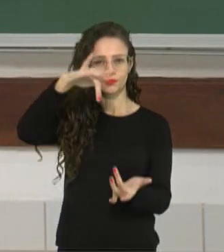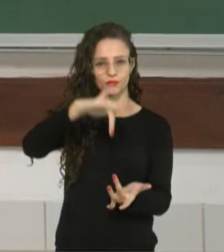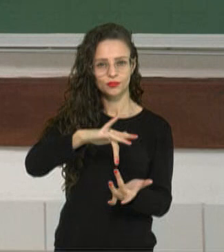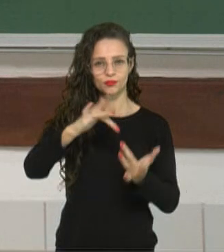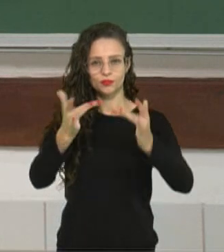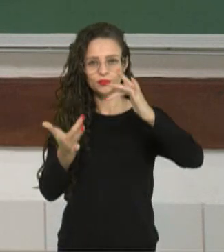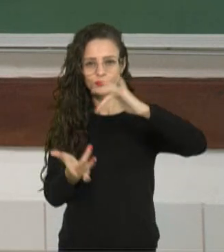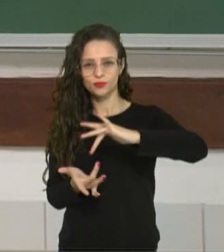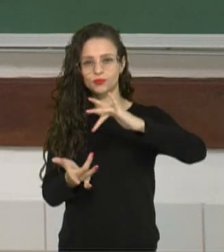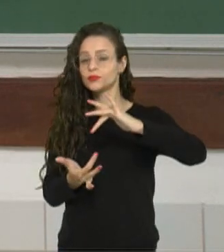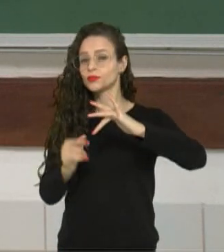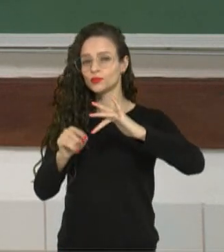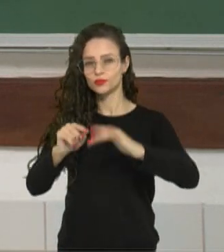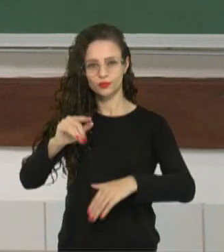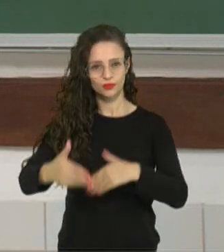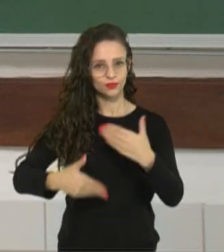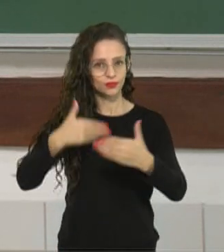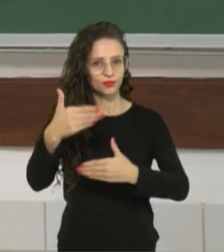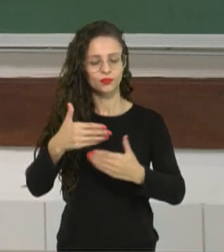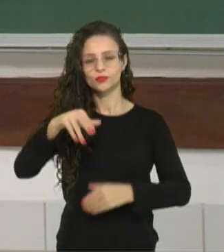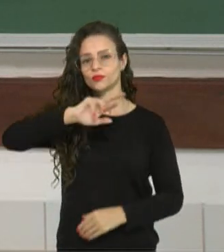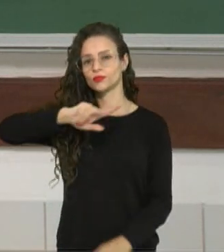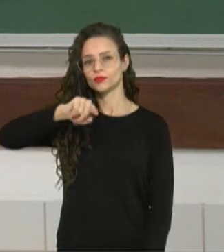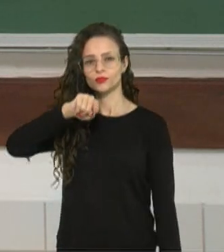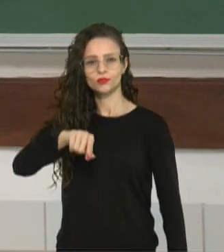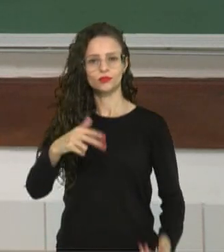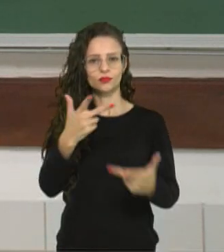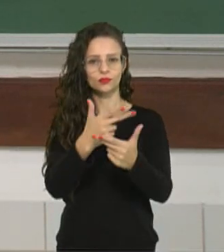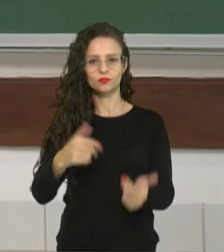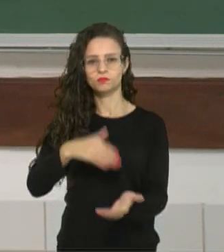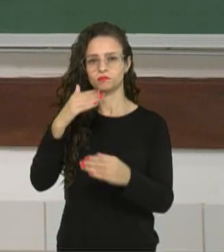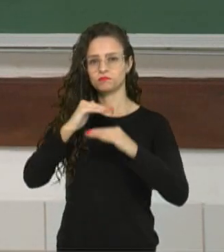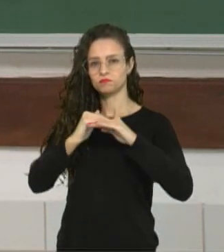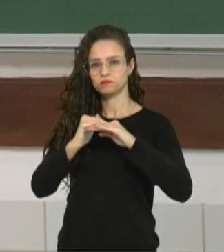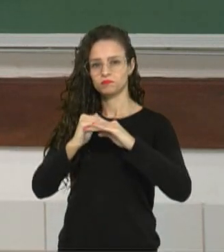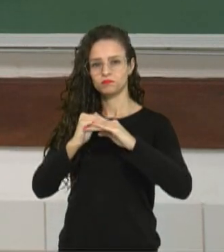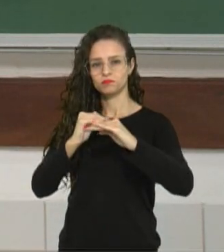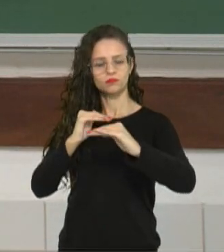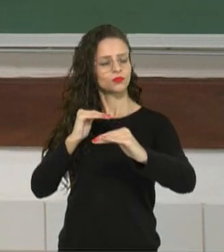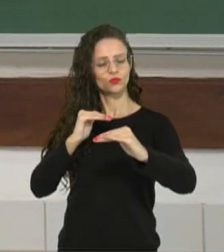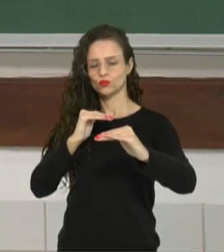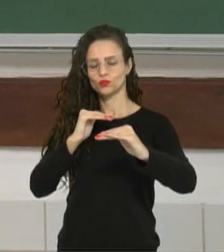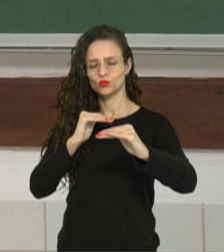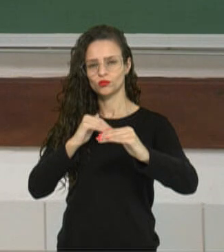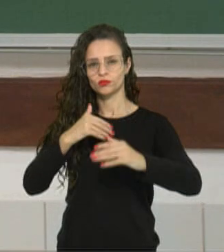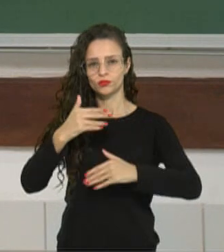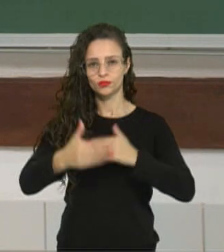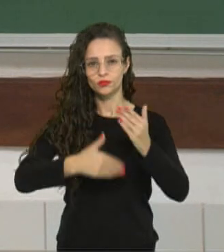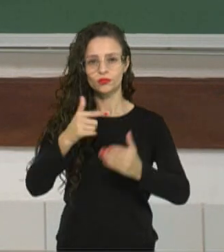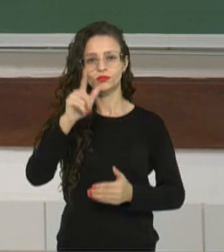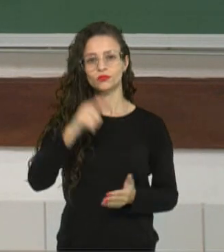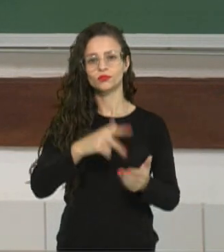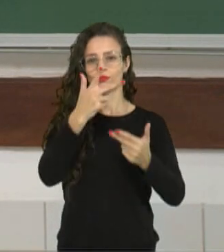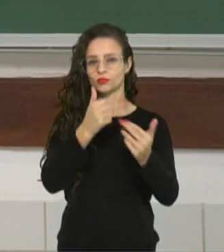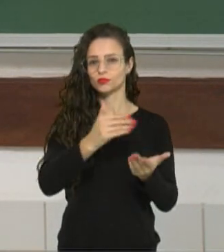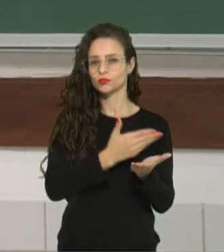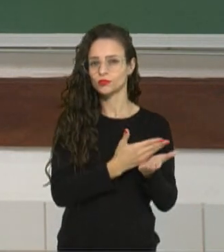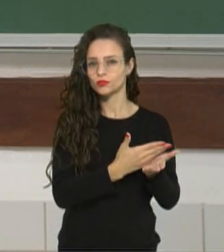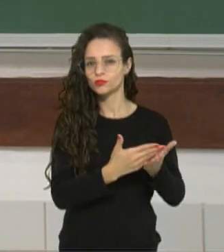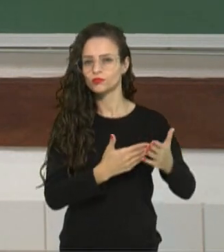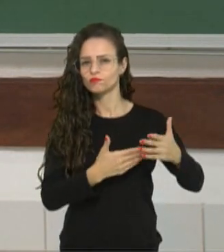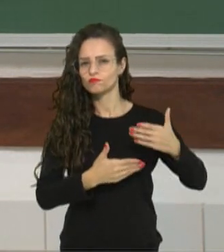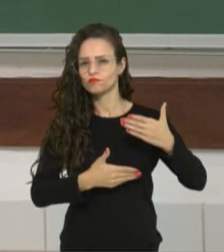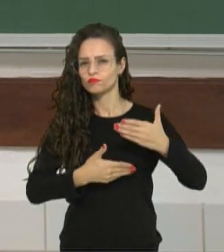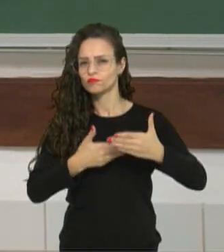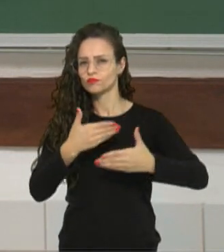um processo, portanto não é algo que é fixo. Um processo é algo que começa, se